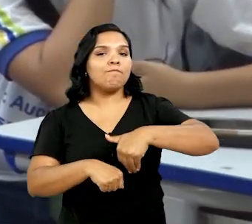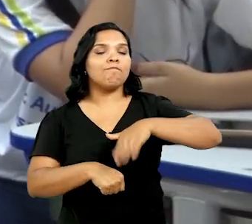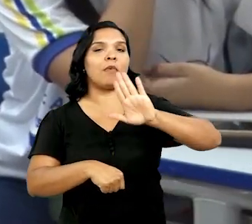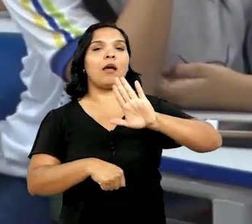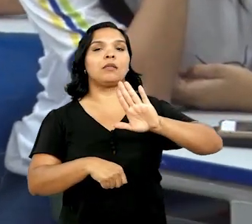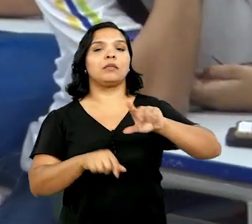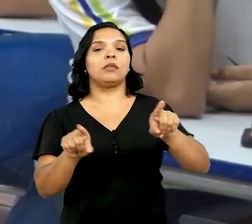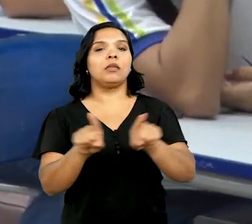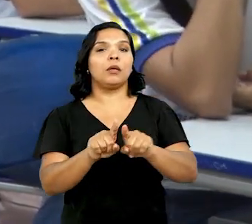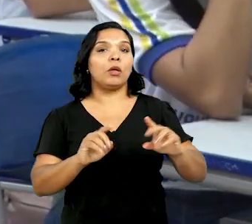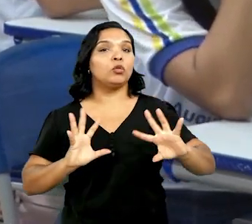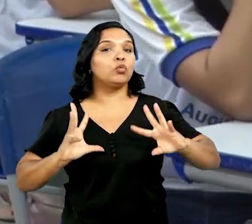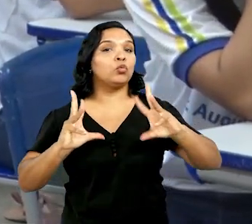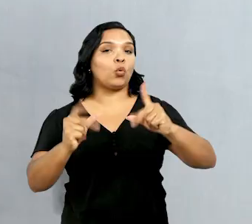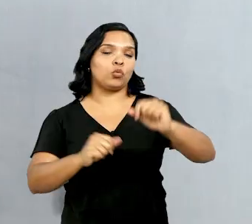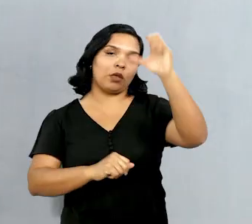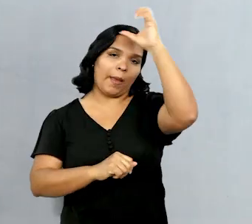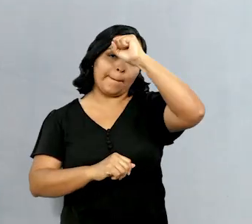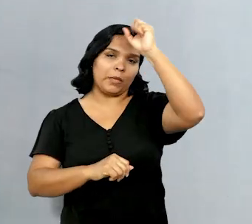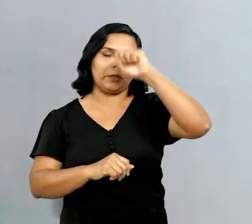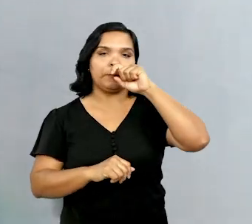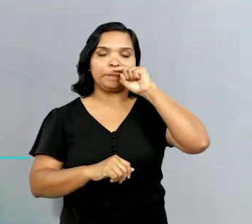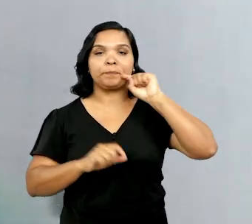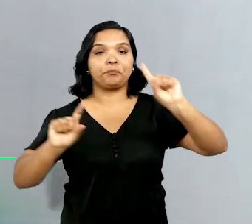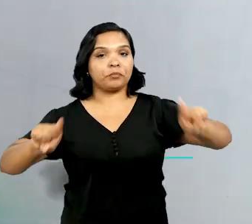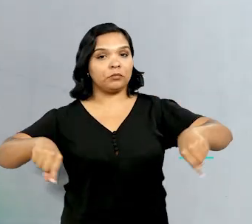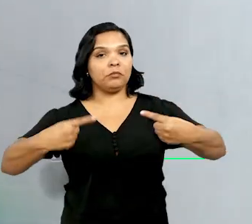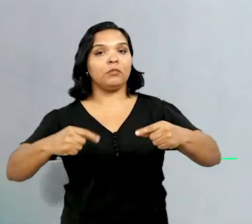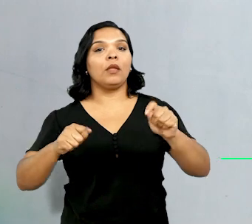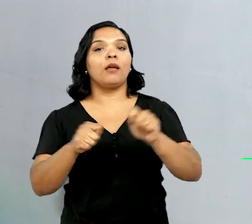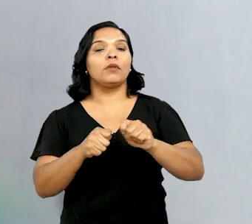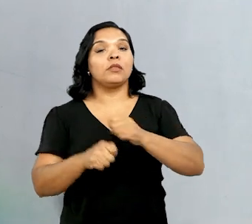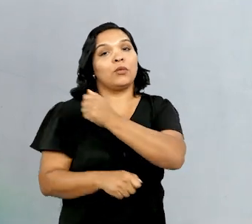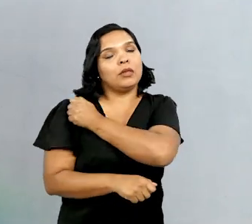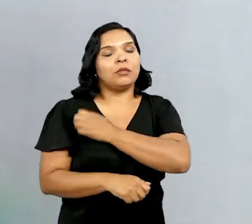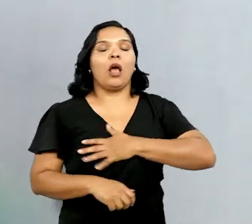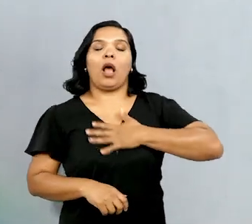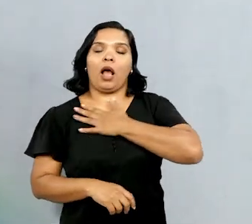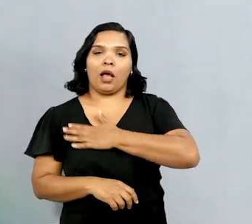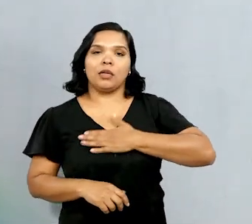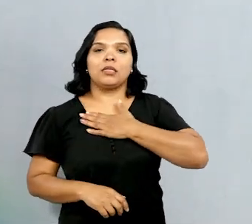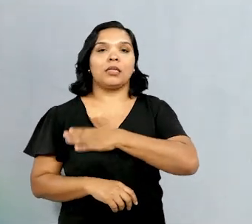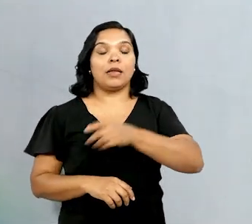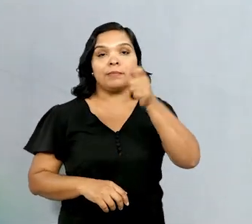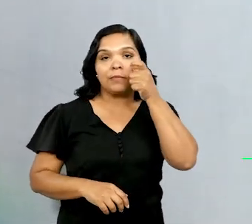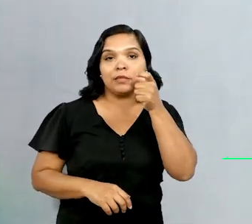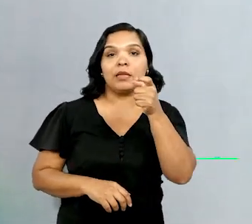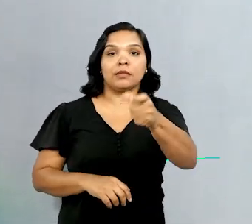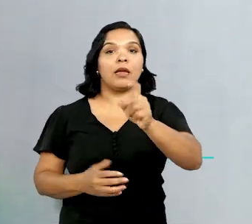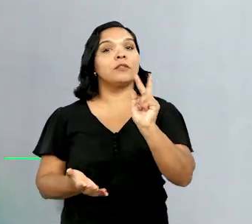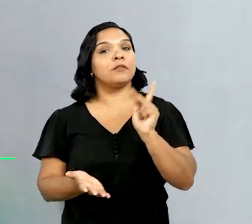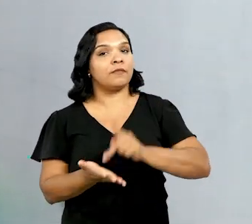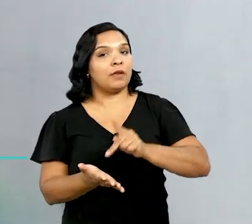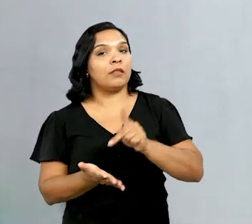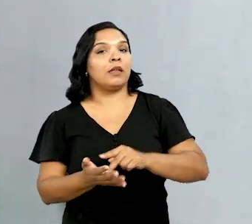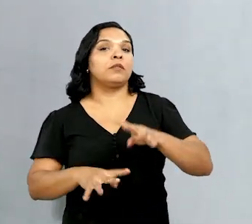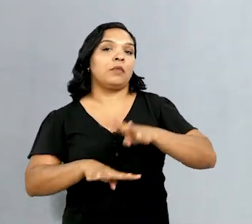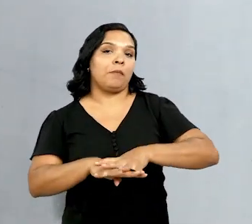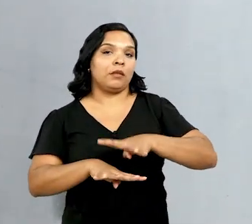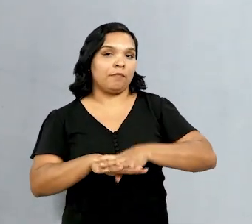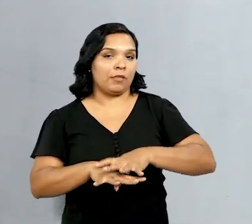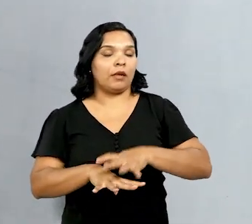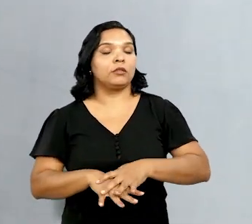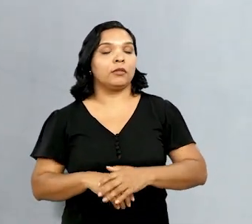mais e todo mundo aprende. O principal desafio é a gente fazer os alunos gostarem, né, se interessarem de fato